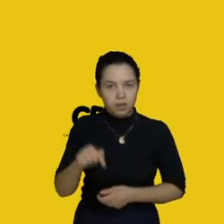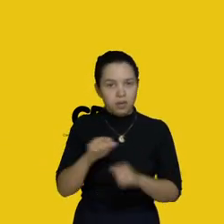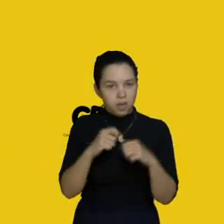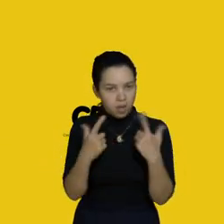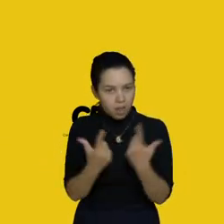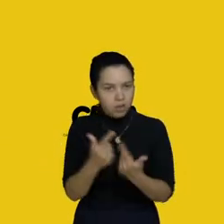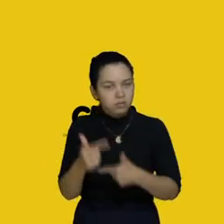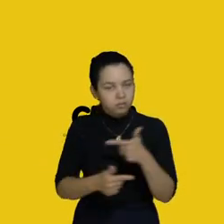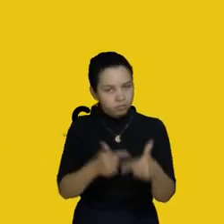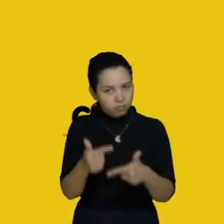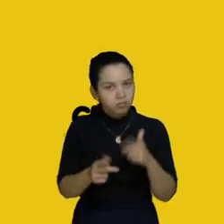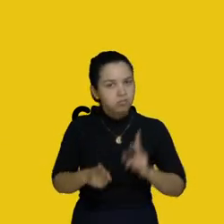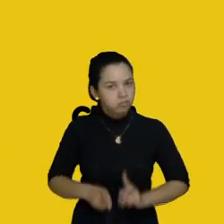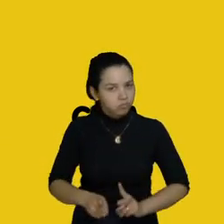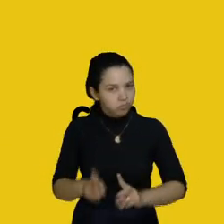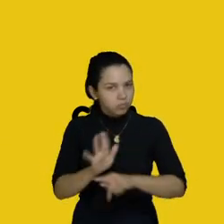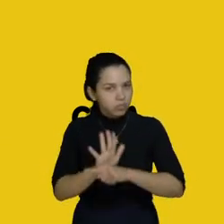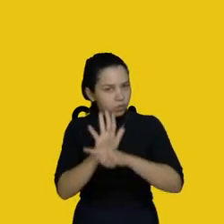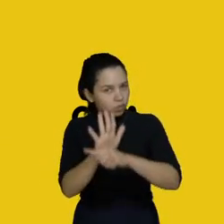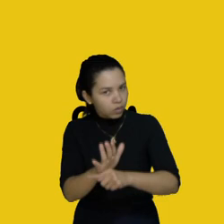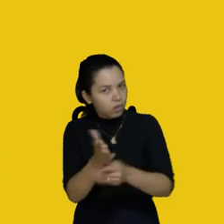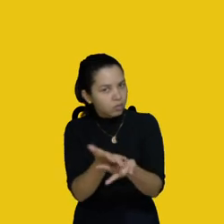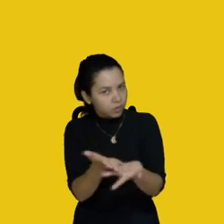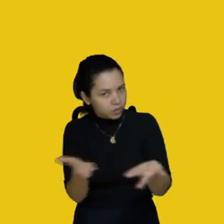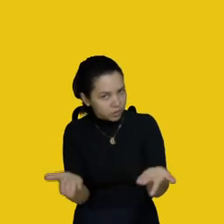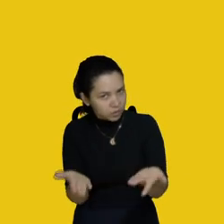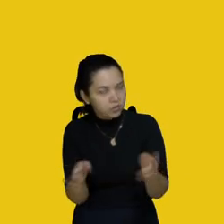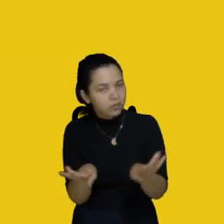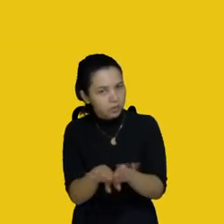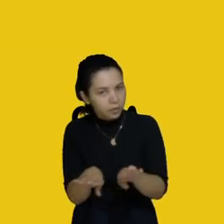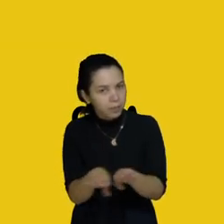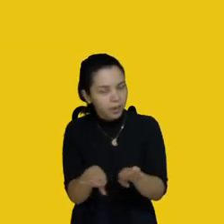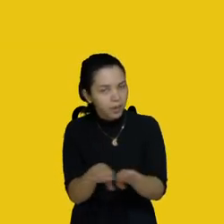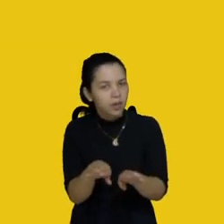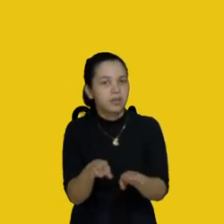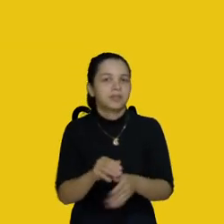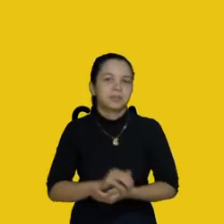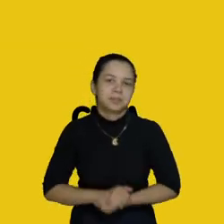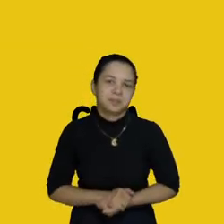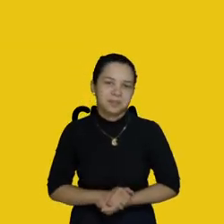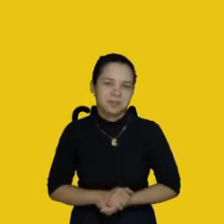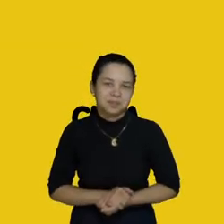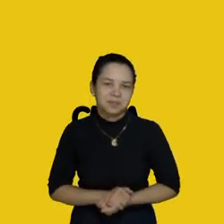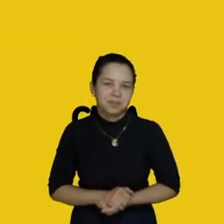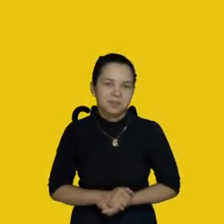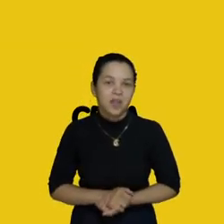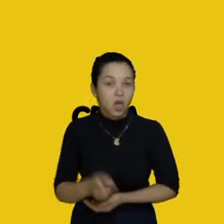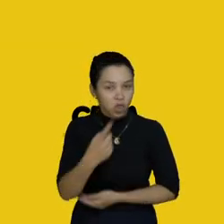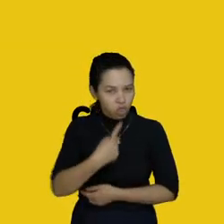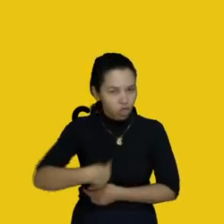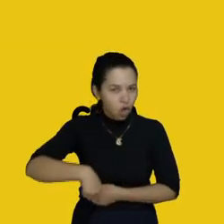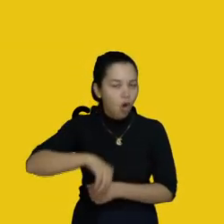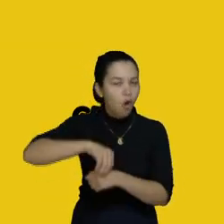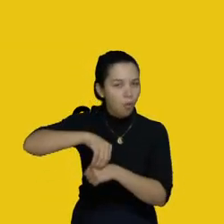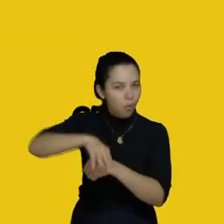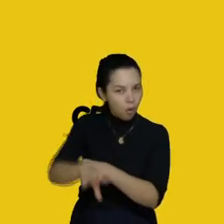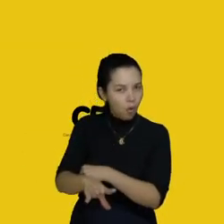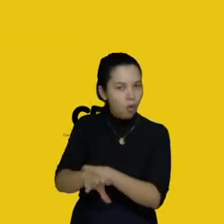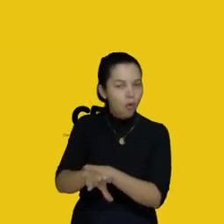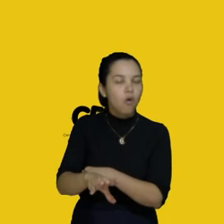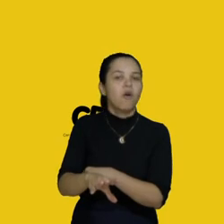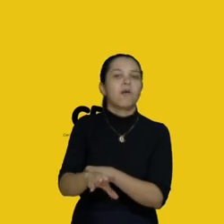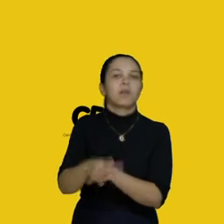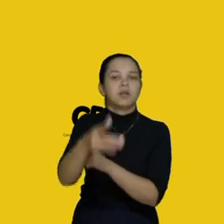trabalhos para ajudar vocês também a trabalharem nesta direção e nós recomendamos alguma coisa vai ser